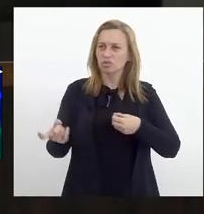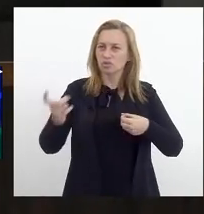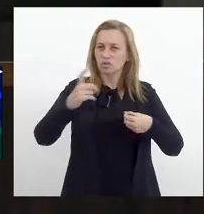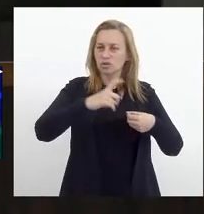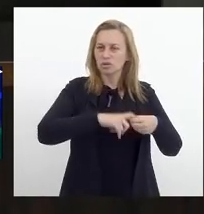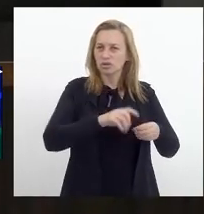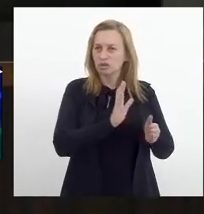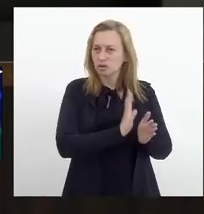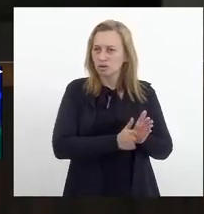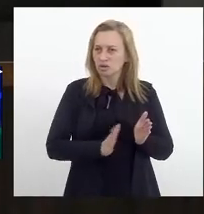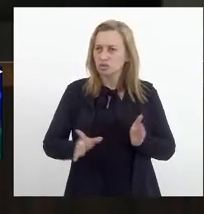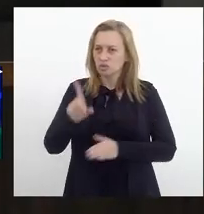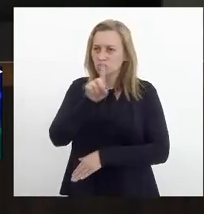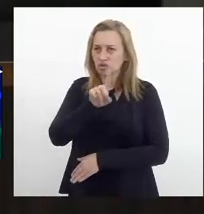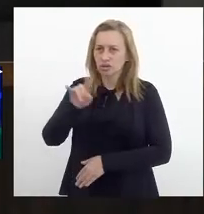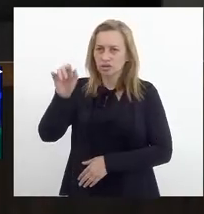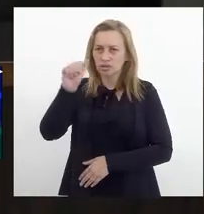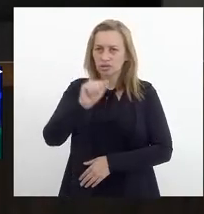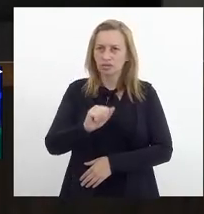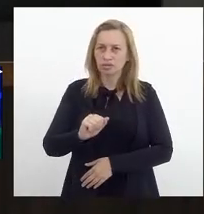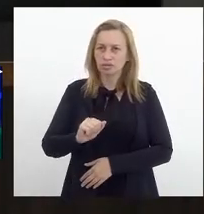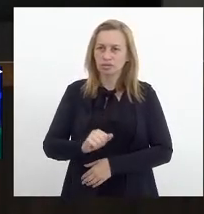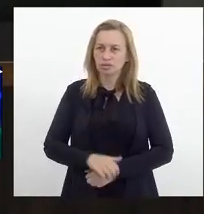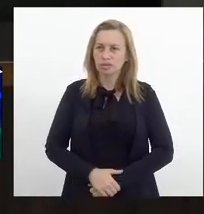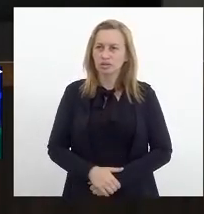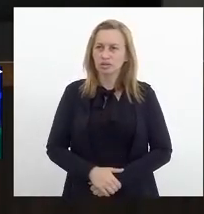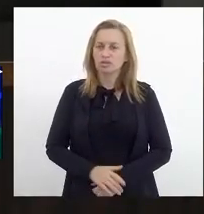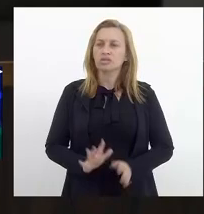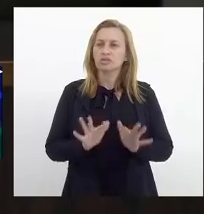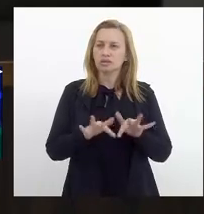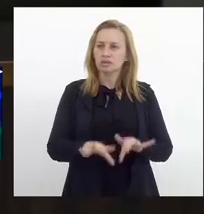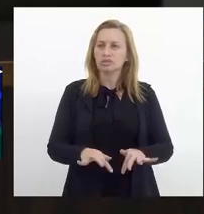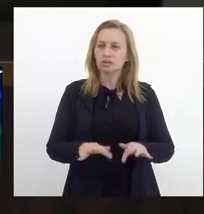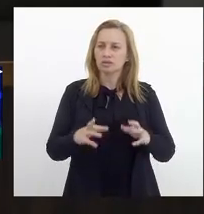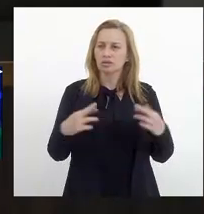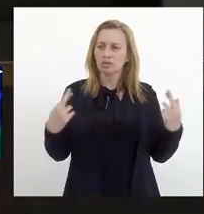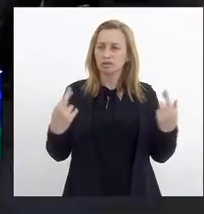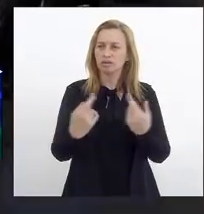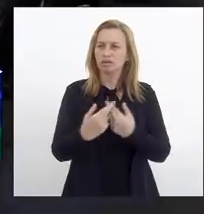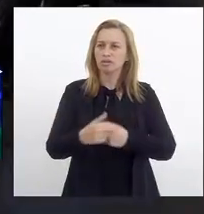retornaremos com a ordem do dia está a suspensão de sessão